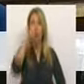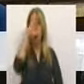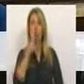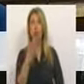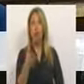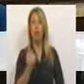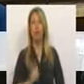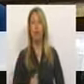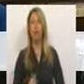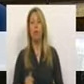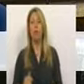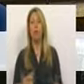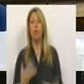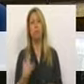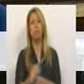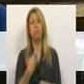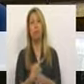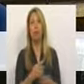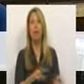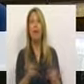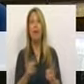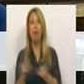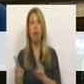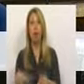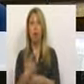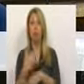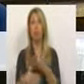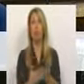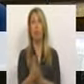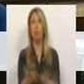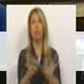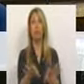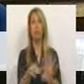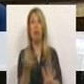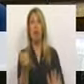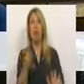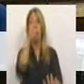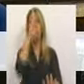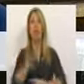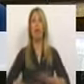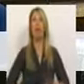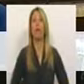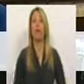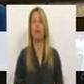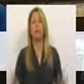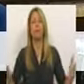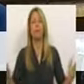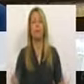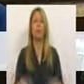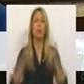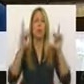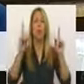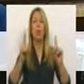Governo manteve muitas das reformas que o Governo anterior fez. Não teve o ataque desmedido, como